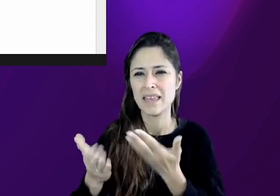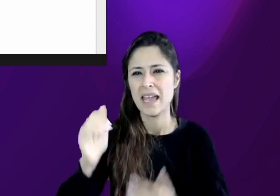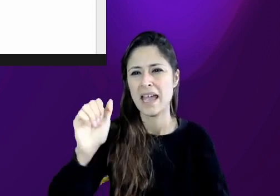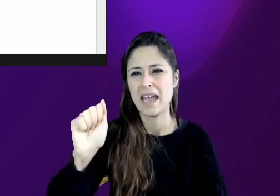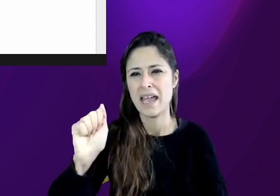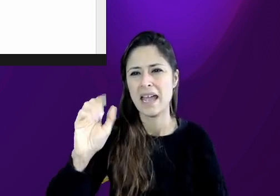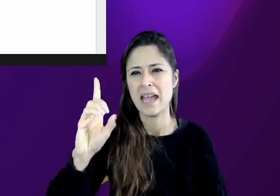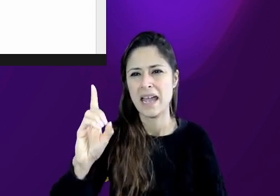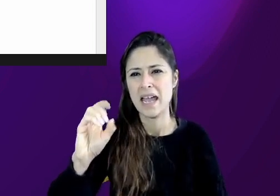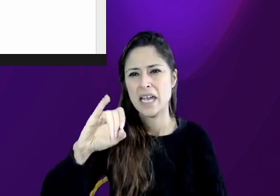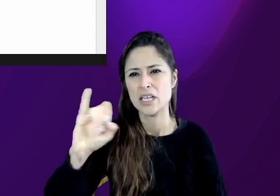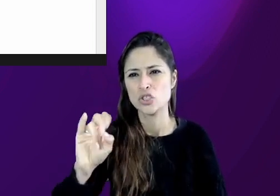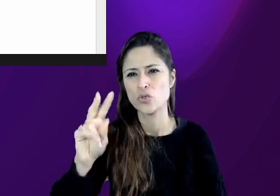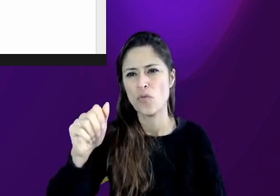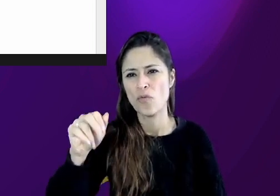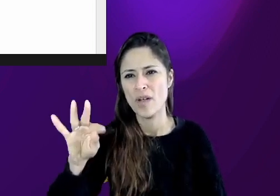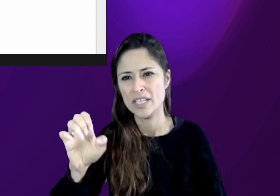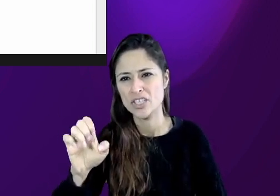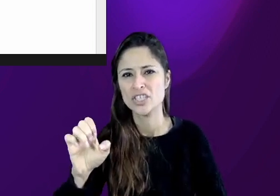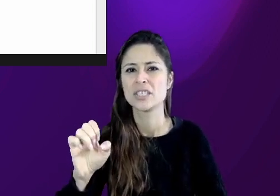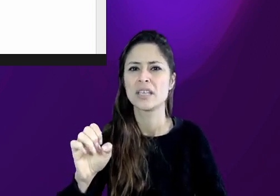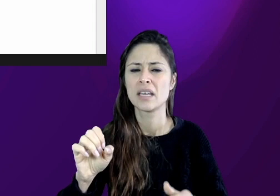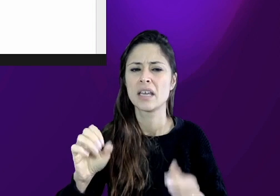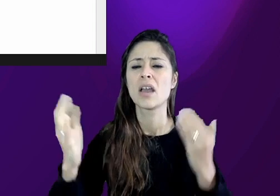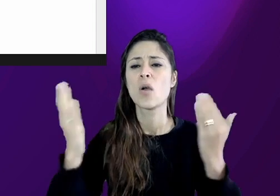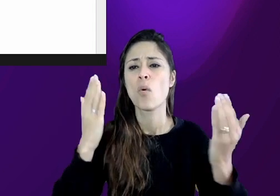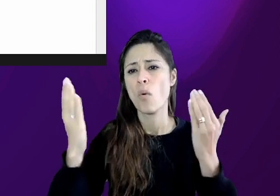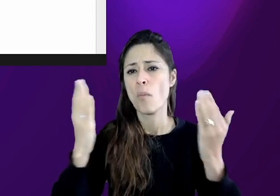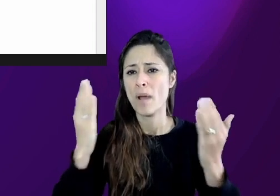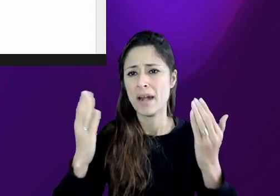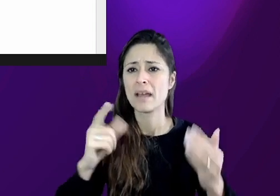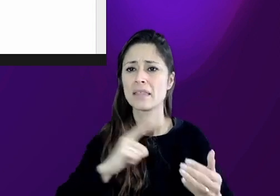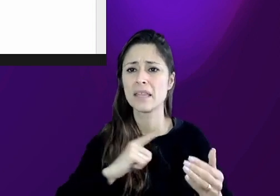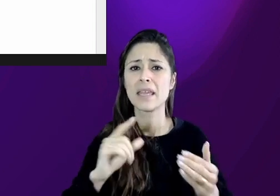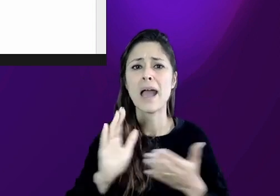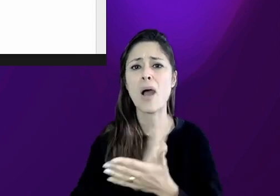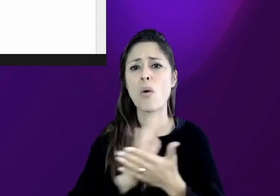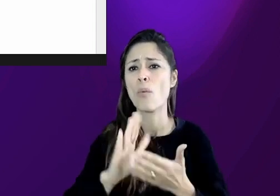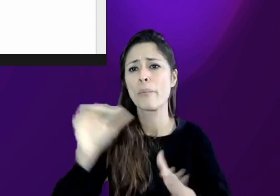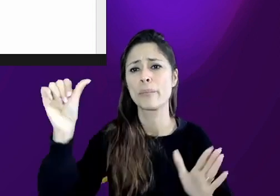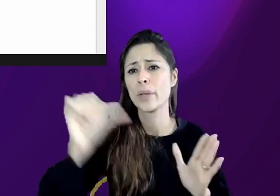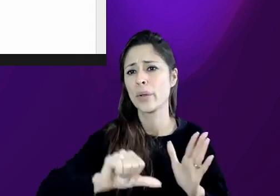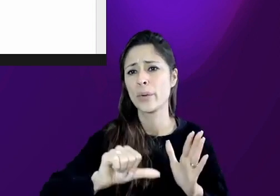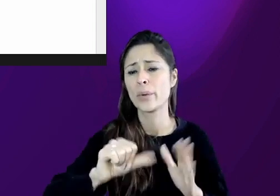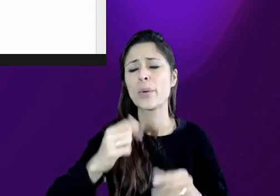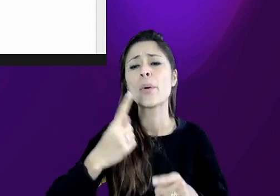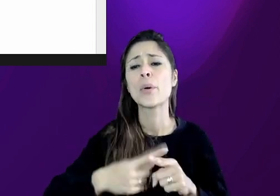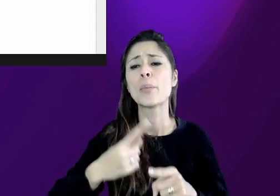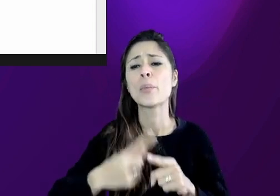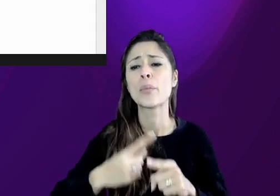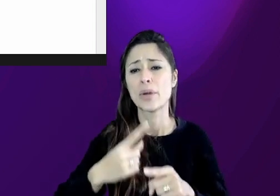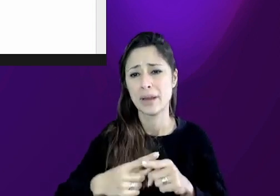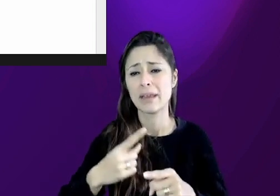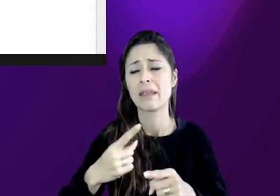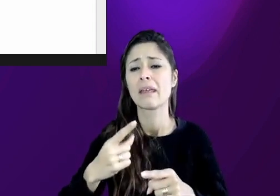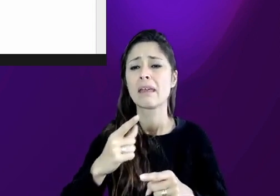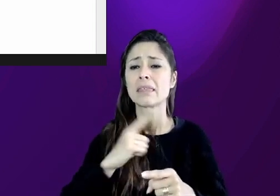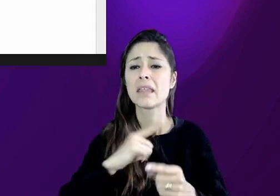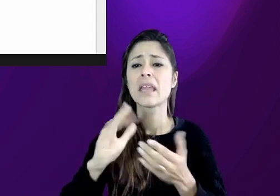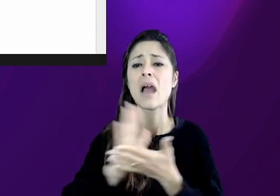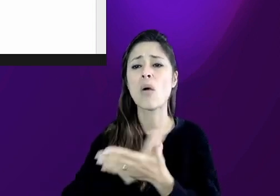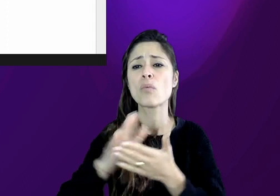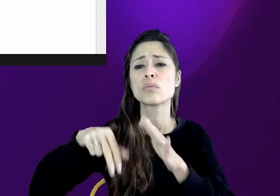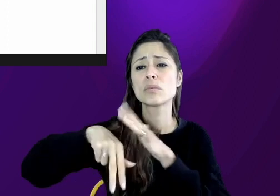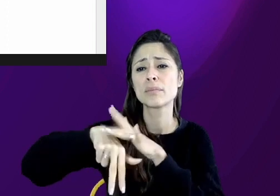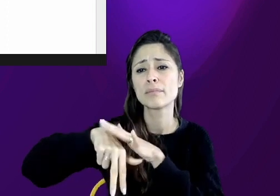tratamento neoadjuvante, o tratamento neoadjuvante sempre vai ser pior. Por quê? Porque quando você pega os tratamentos adjuvantes, que são aqueles pacientes que foram